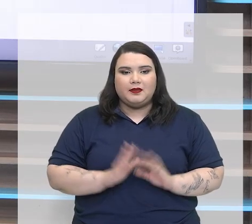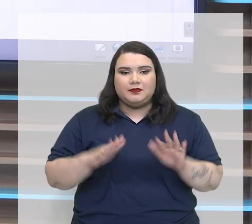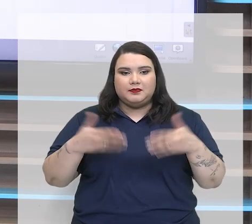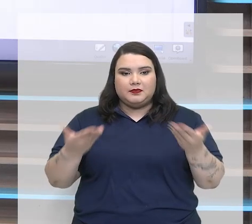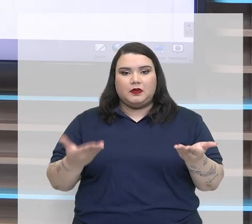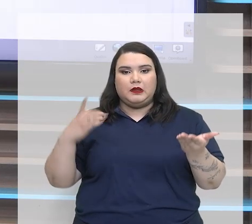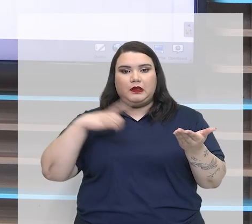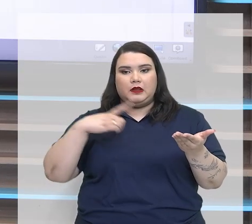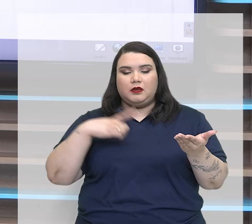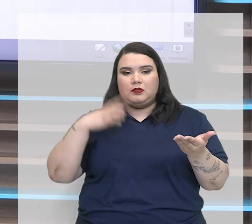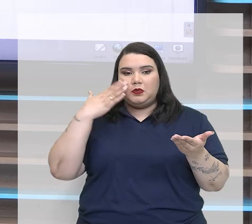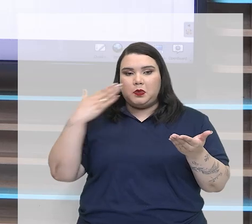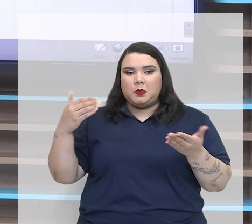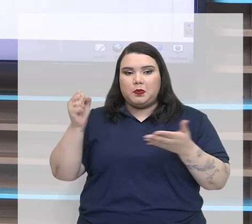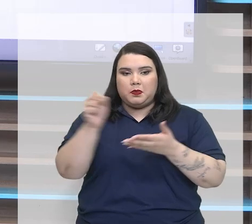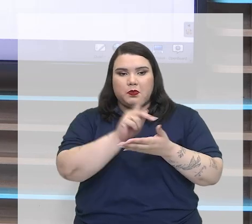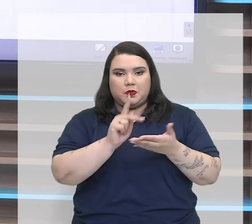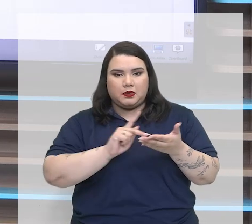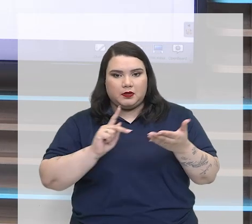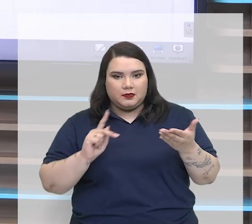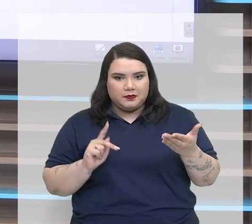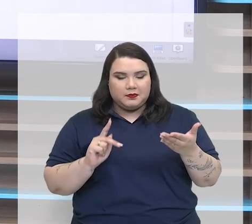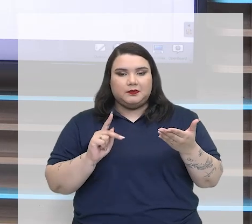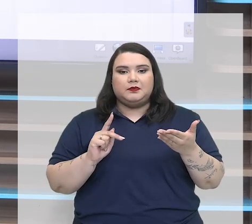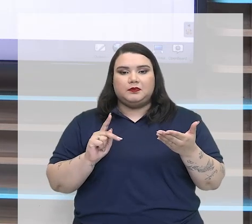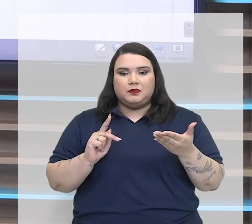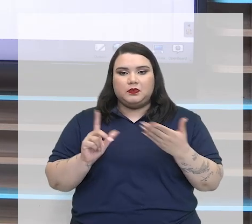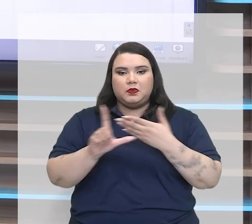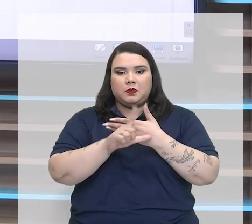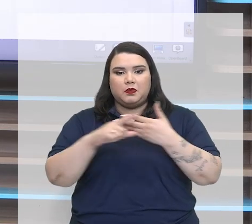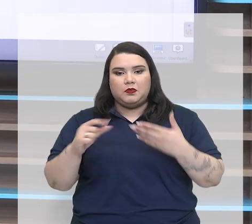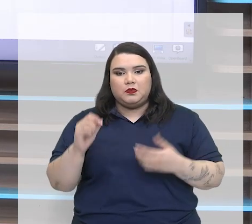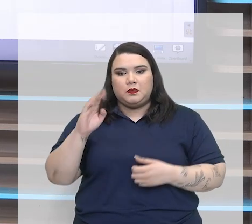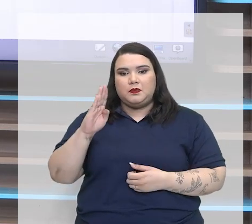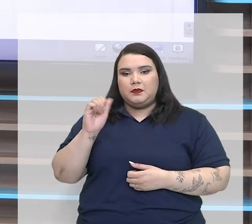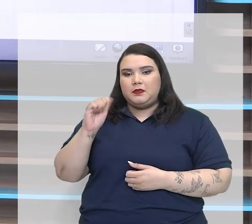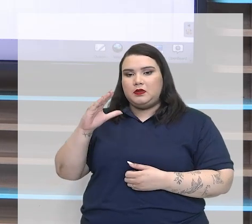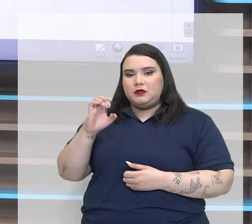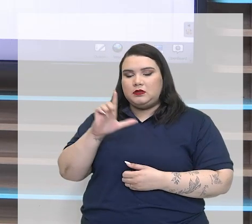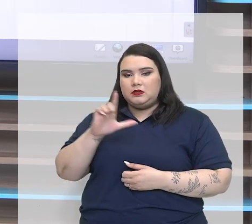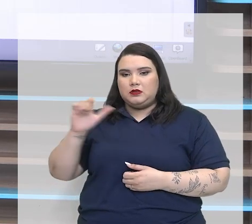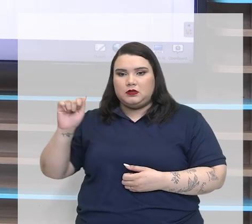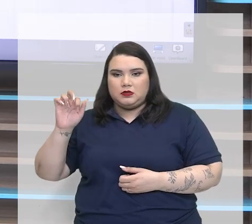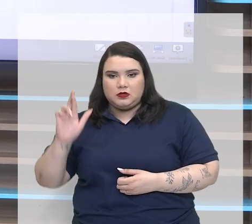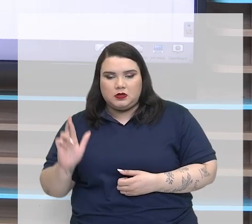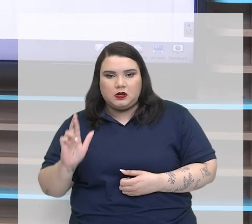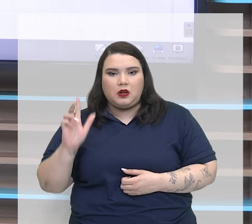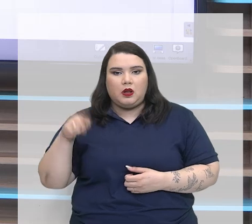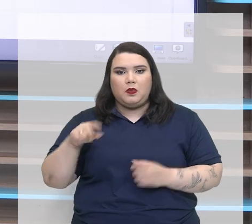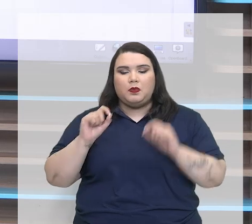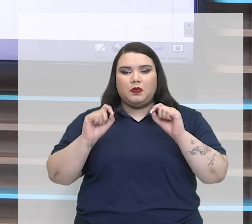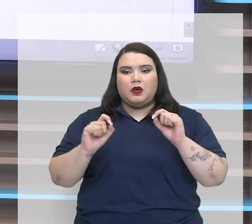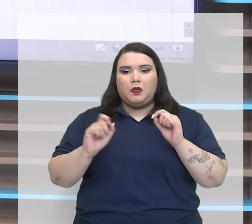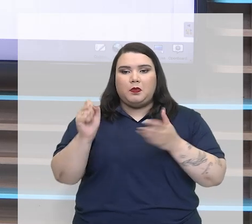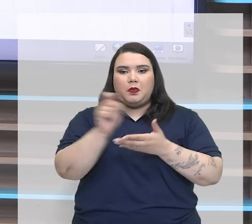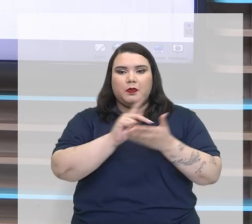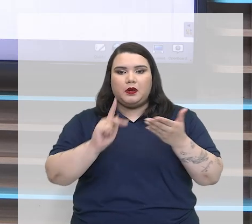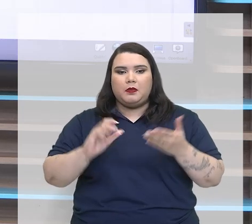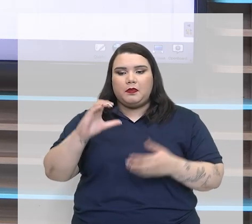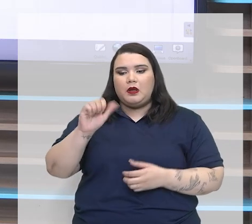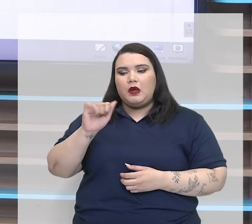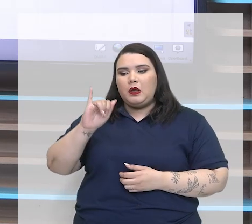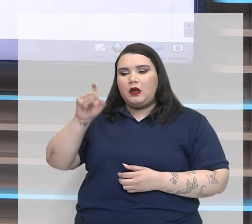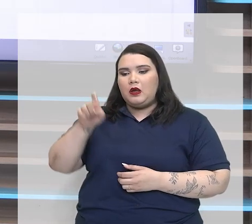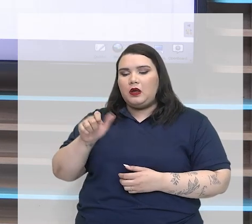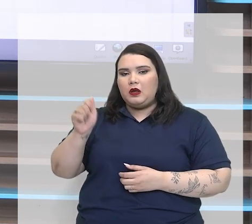Muito bem, então nós temos aí o poema, né, de Bacelar, o soneto de Caixa de Fósforo, né? Então ele traz aí